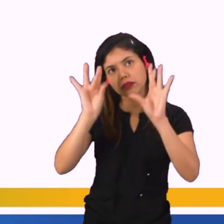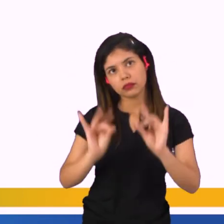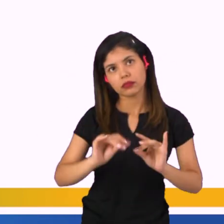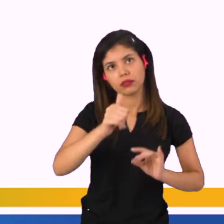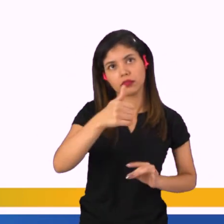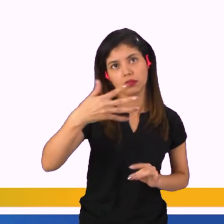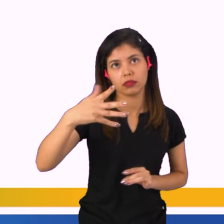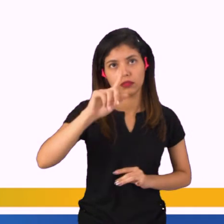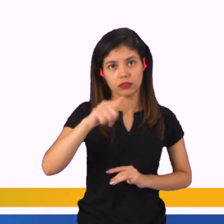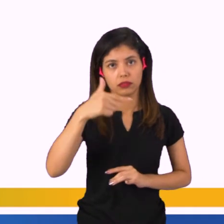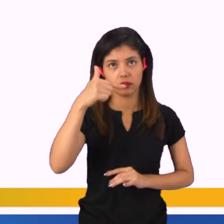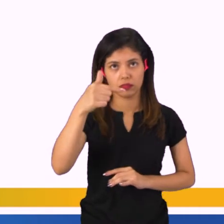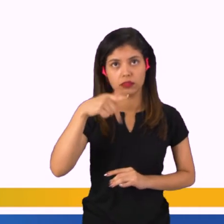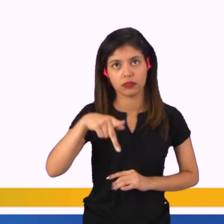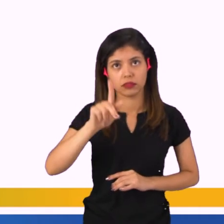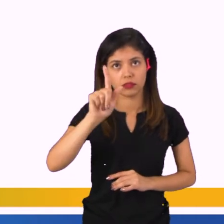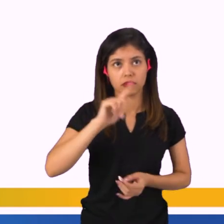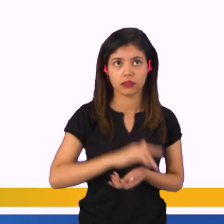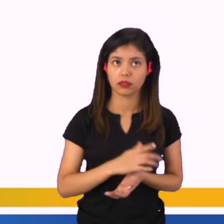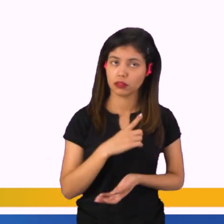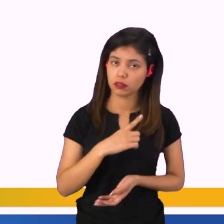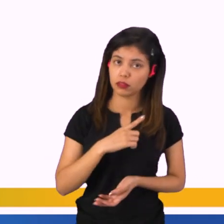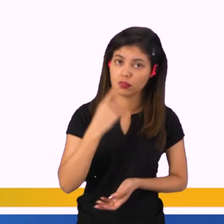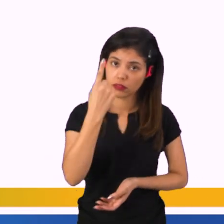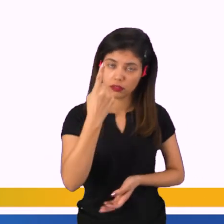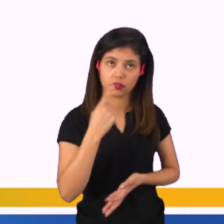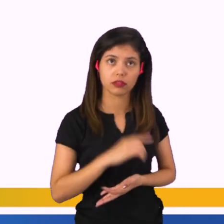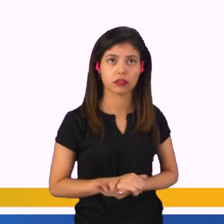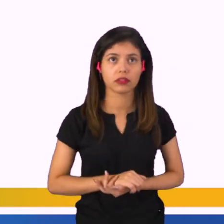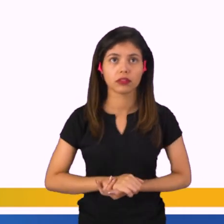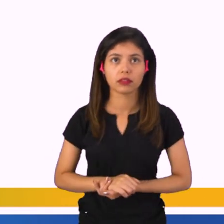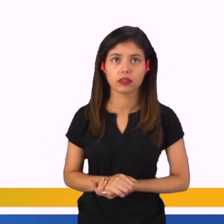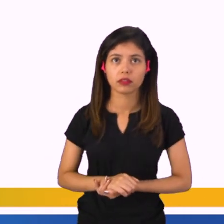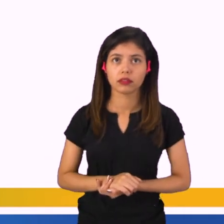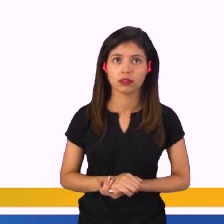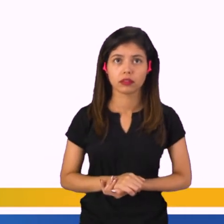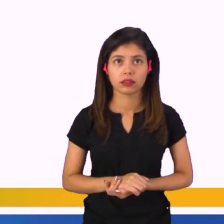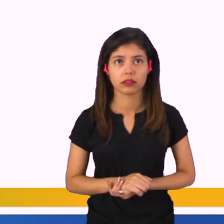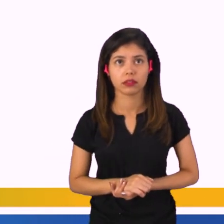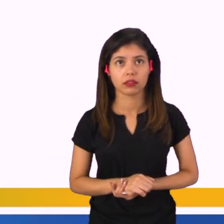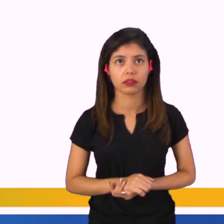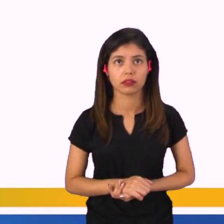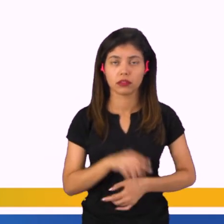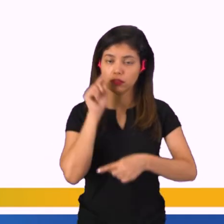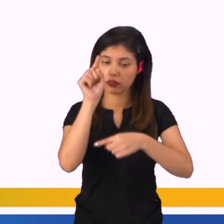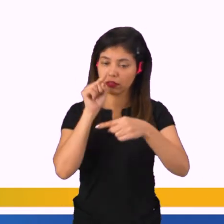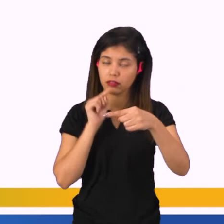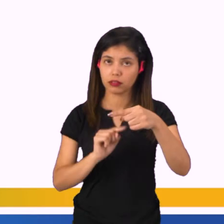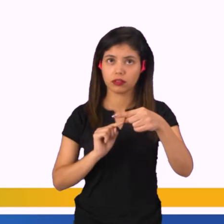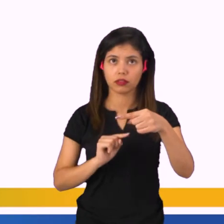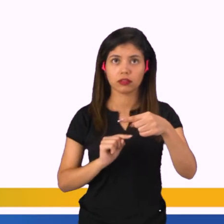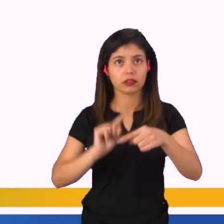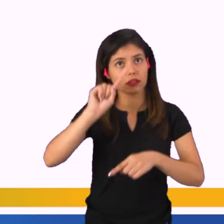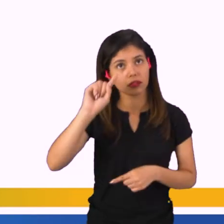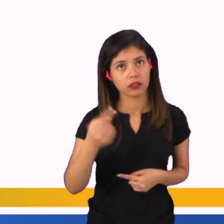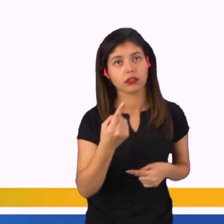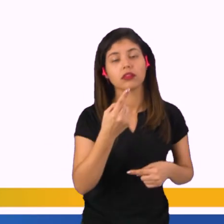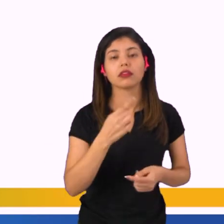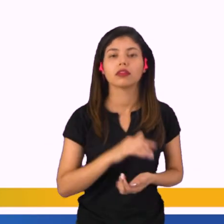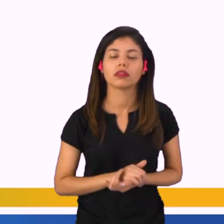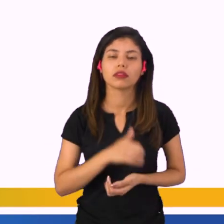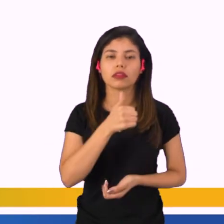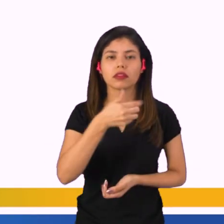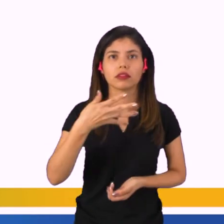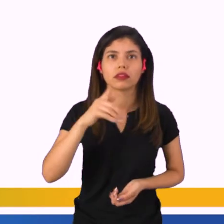a cada 14,7 quilogramas, nós temos uma arroba. Então, basta dividirmos